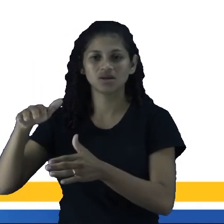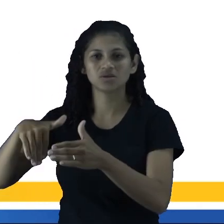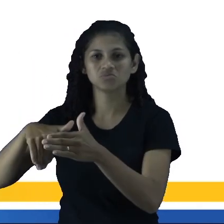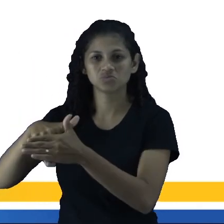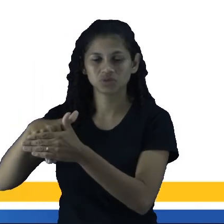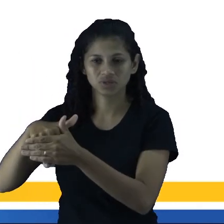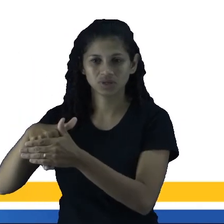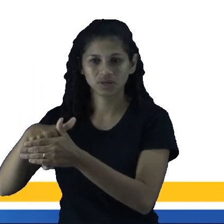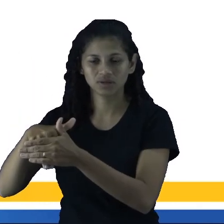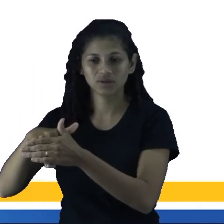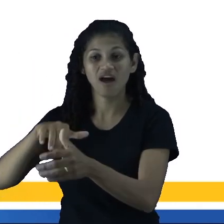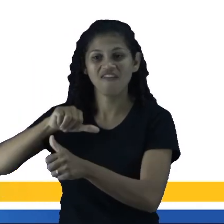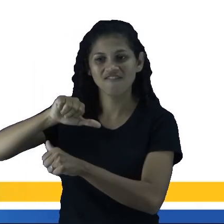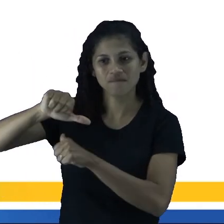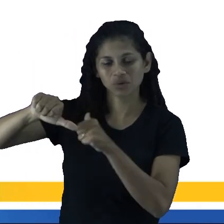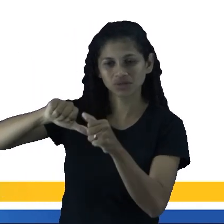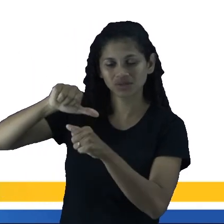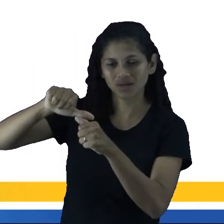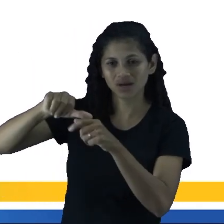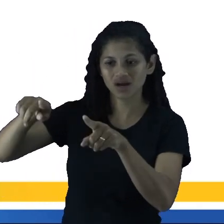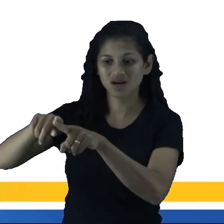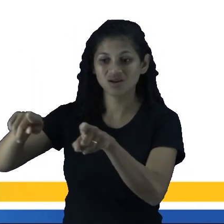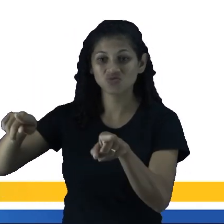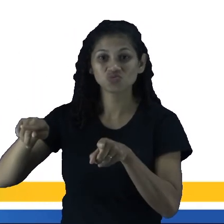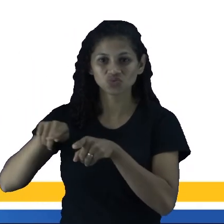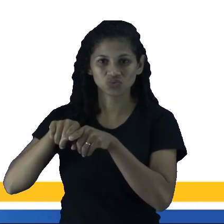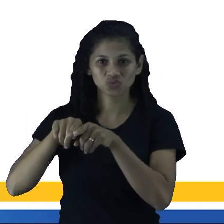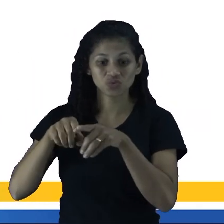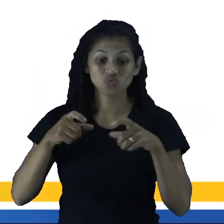mudar a ordem, que é o lugar onde vai ser feito o jogo.